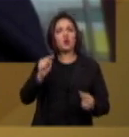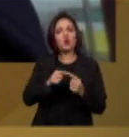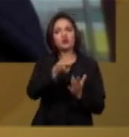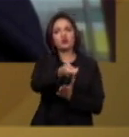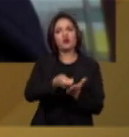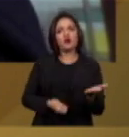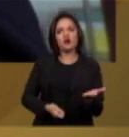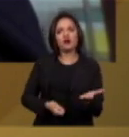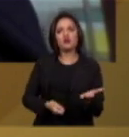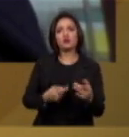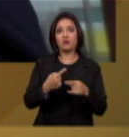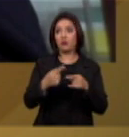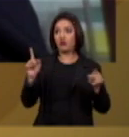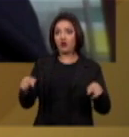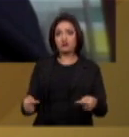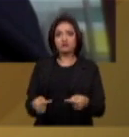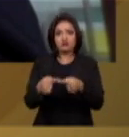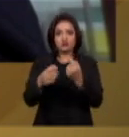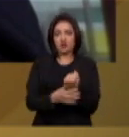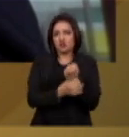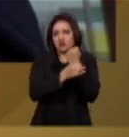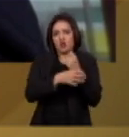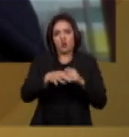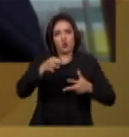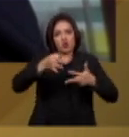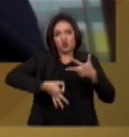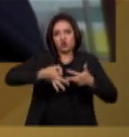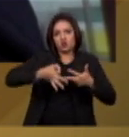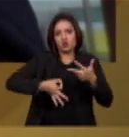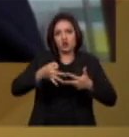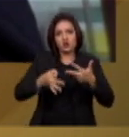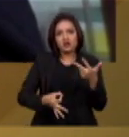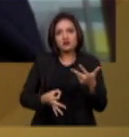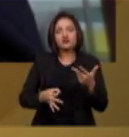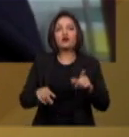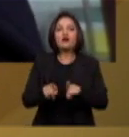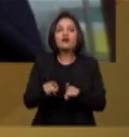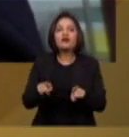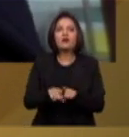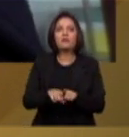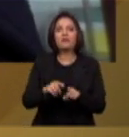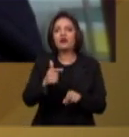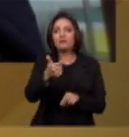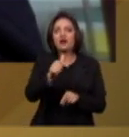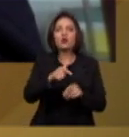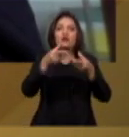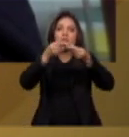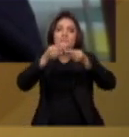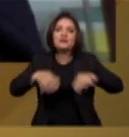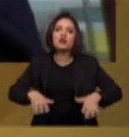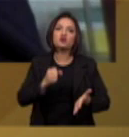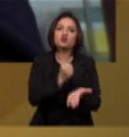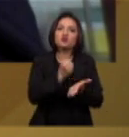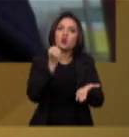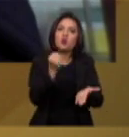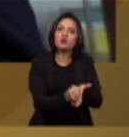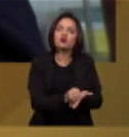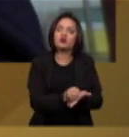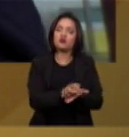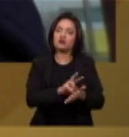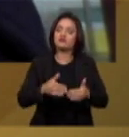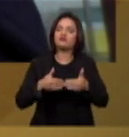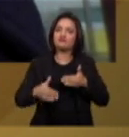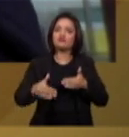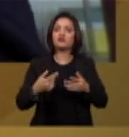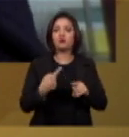mais consentânea com a segurança jurídica e a que gera menos impactos aos contratos atingidos, uma vez que a